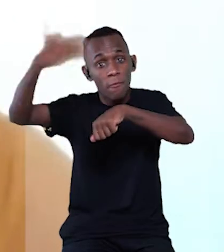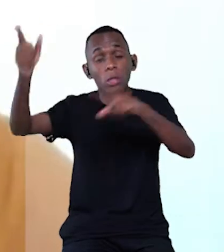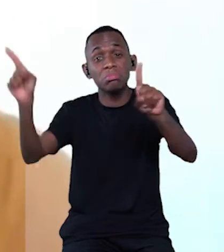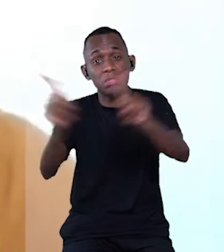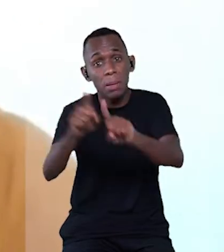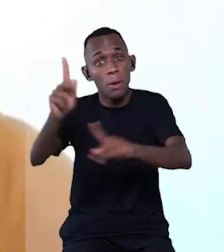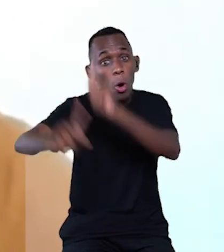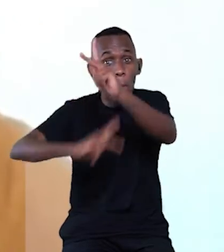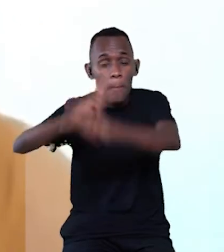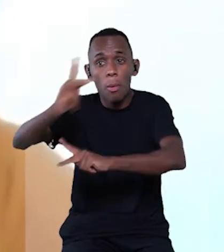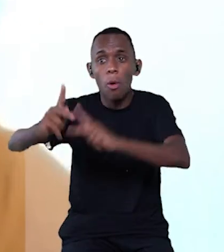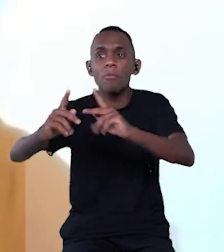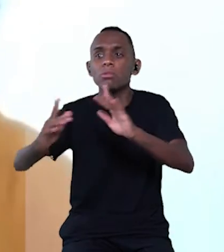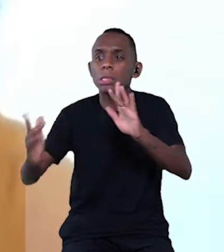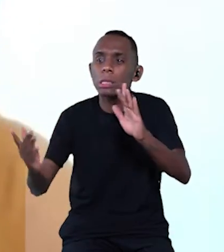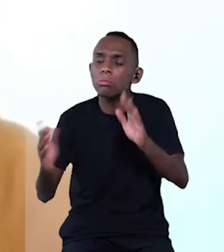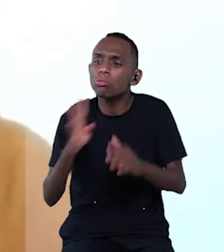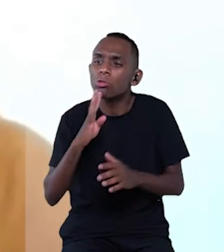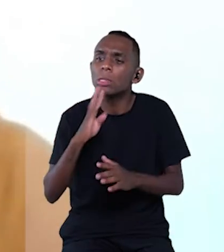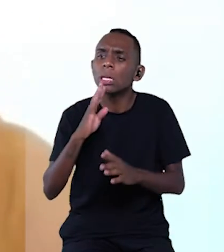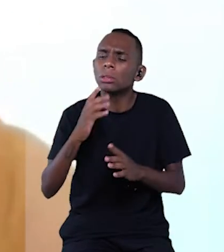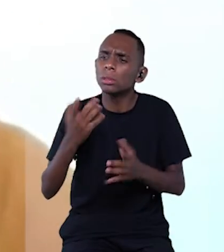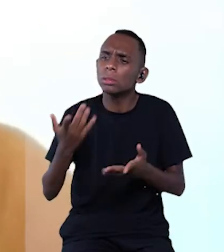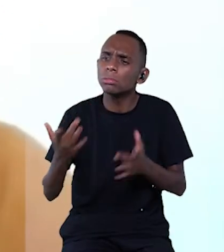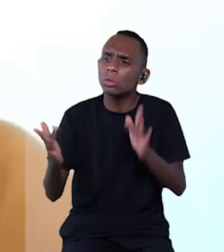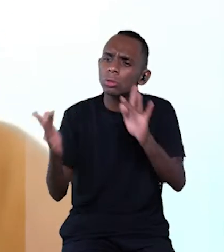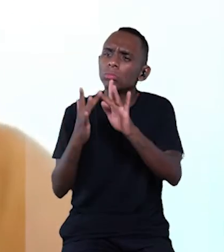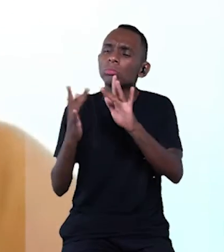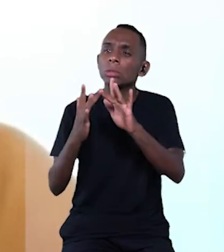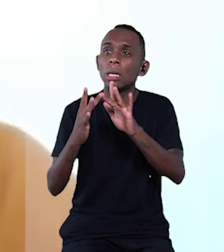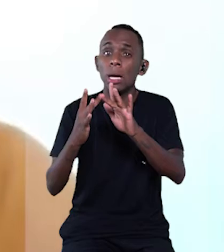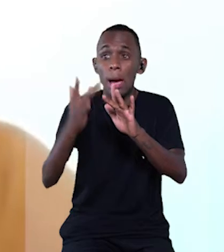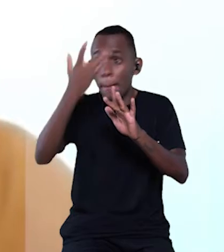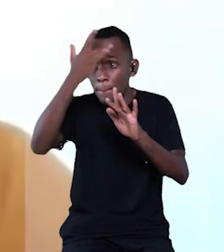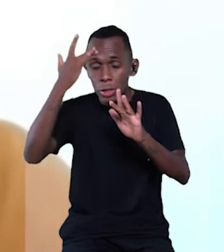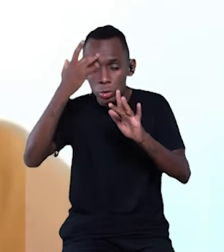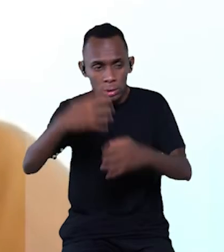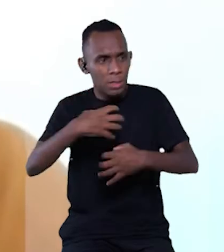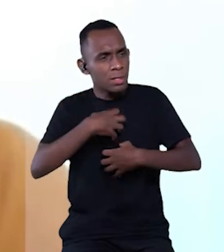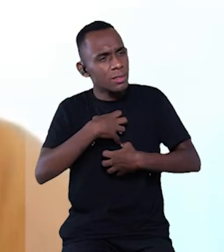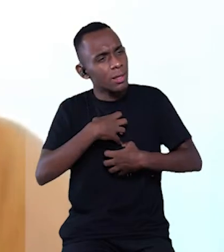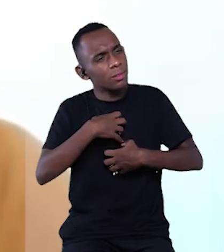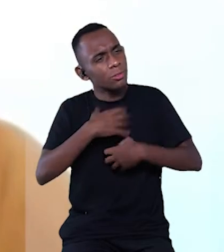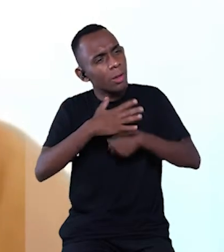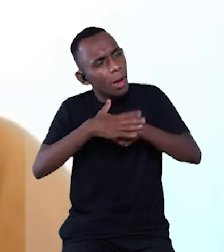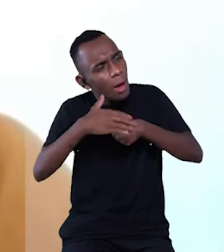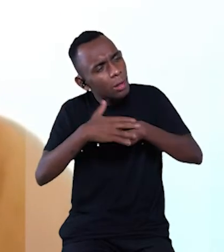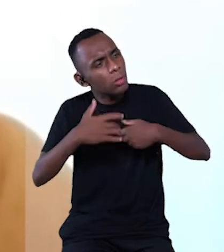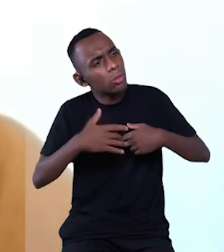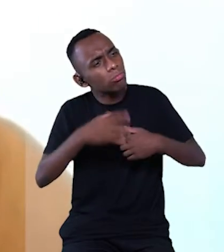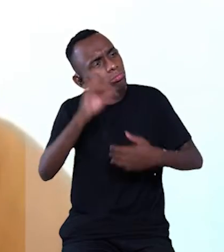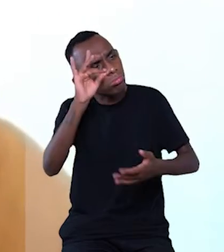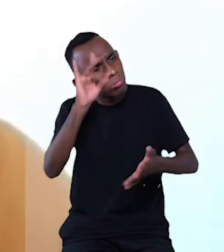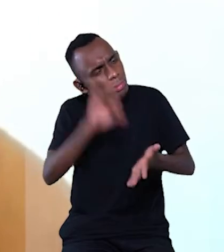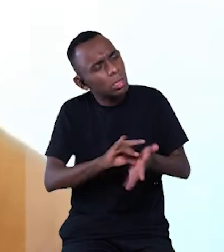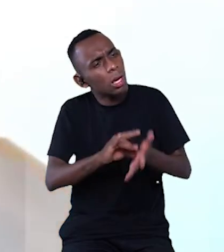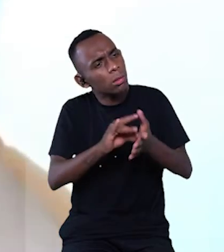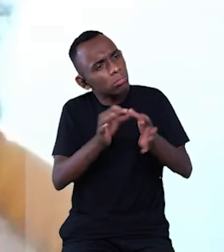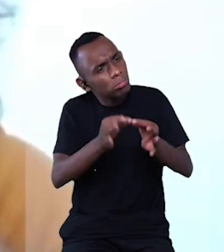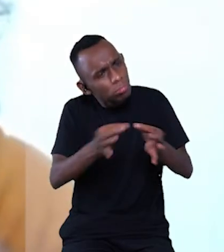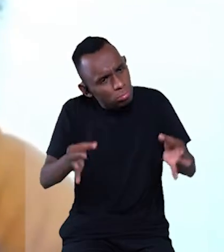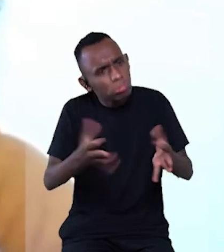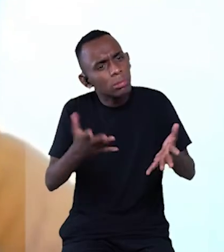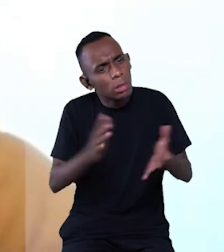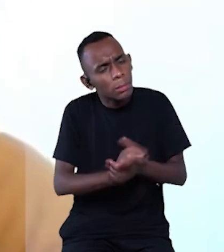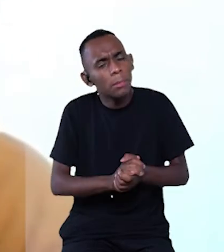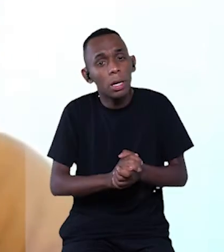entrega, você acaba de conhecer alguém, mas você se entrega, a pessoa sente sinceridade, é muito bonito, eu acho muito bonito isso, assim,